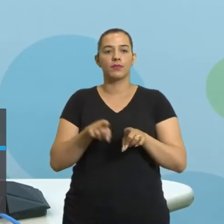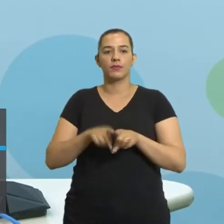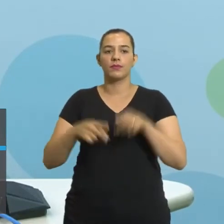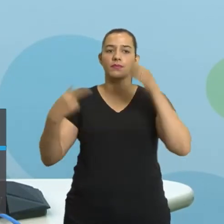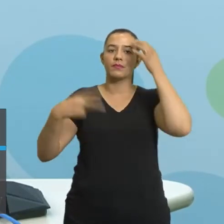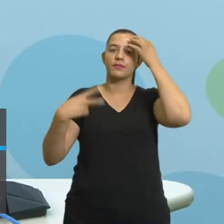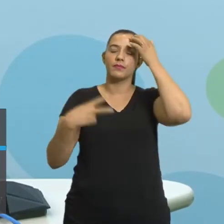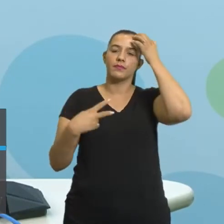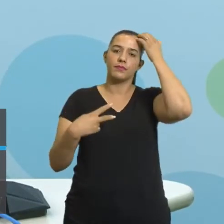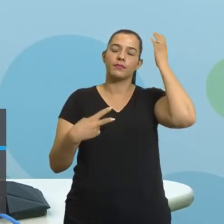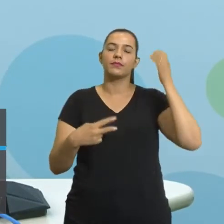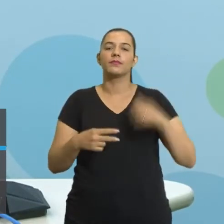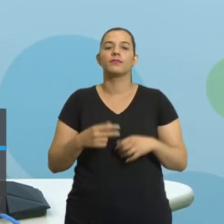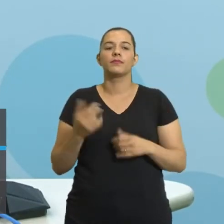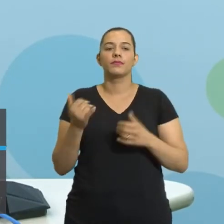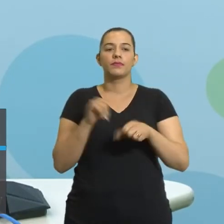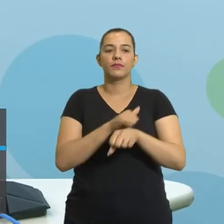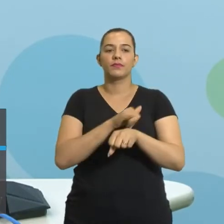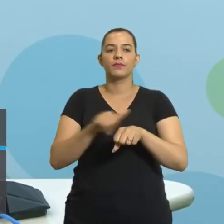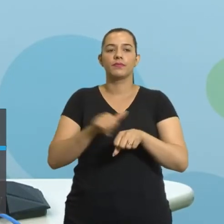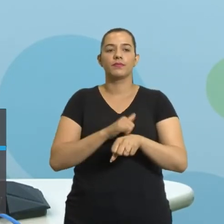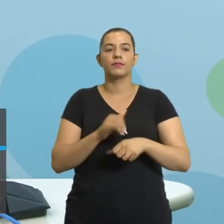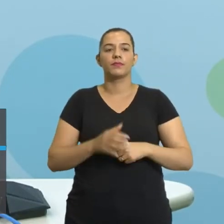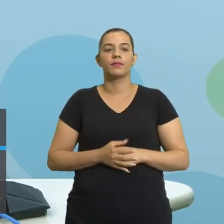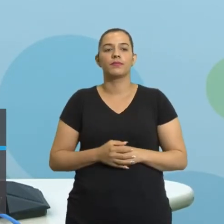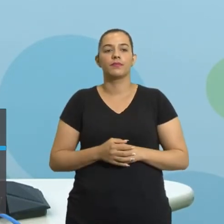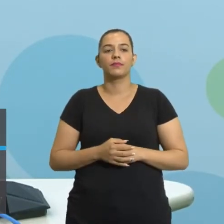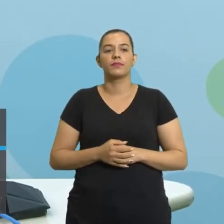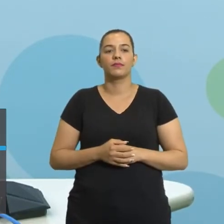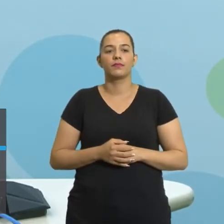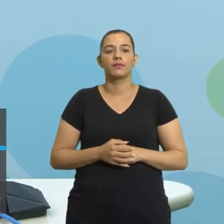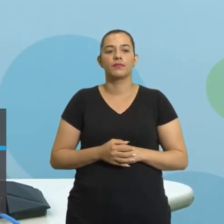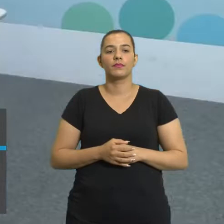segunda estratégia de